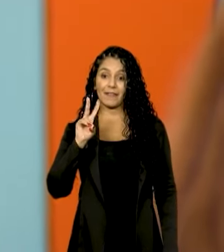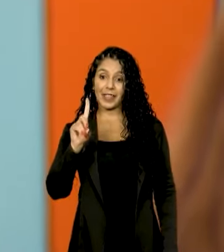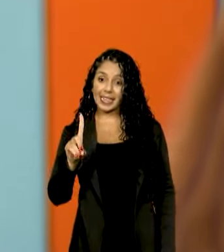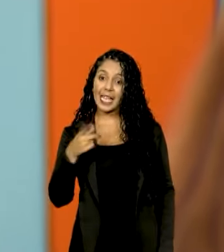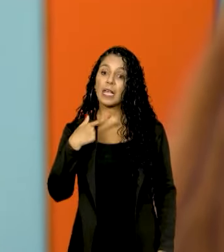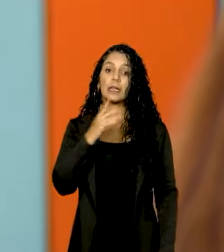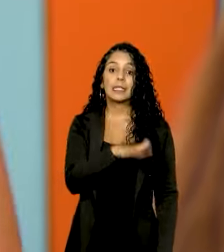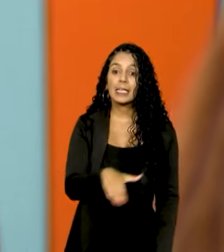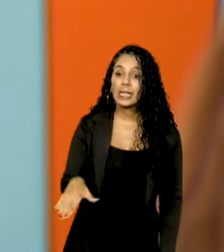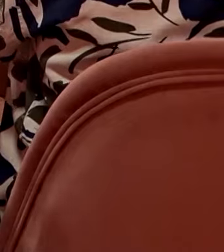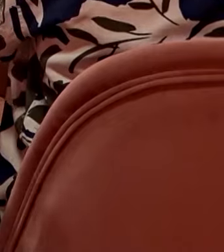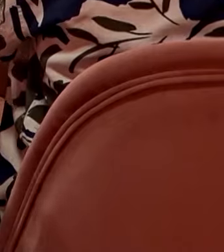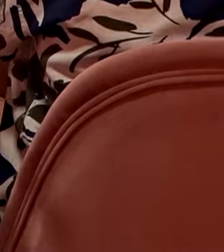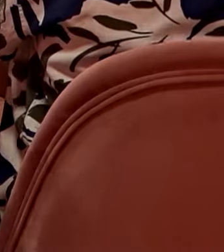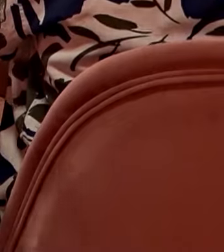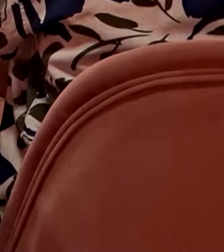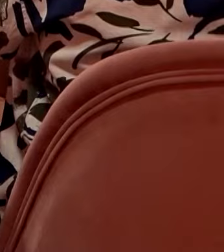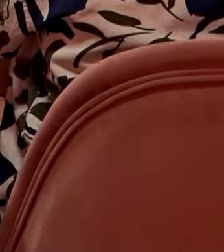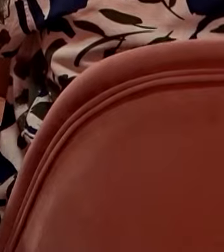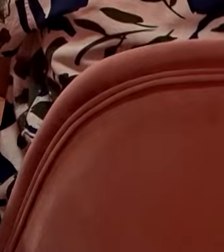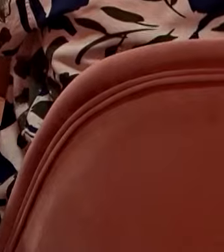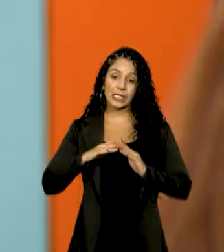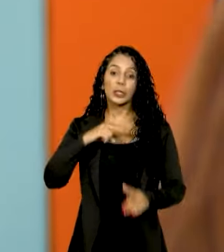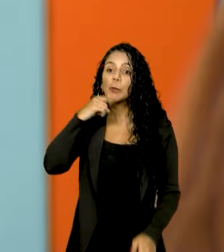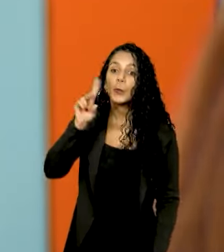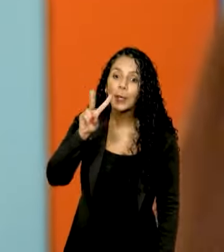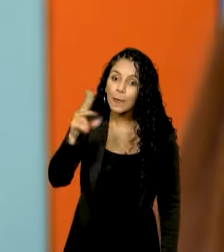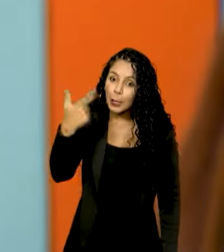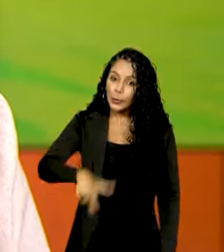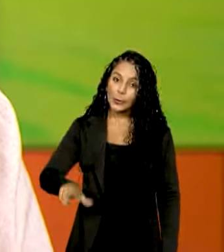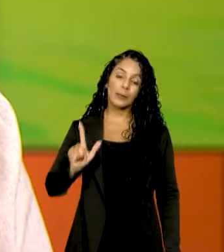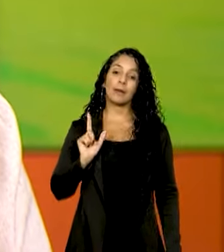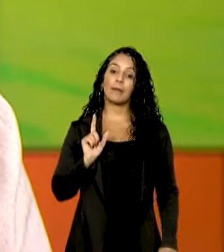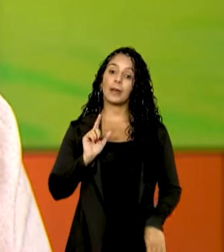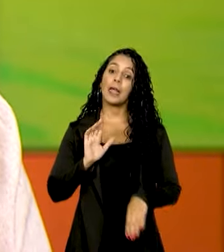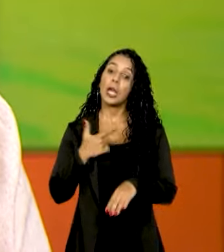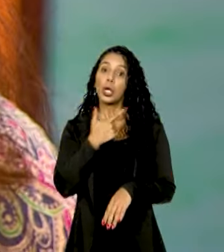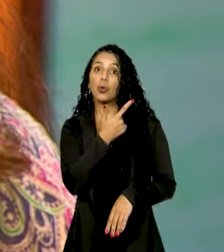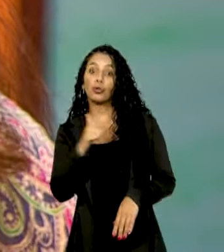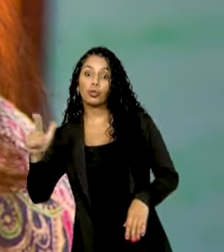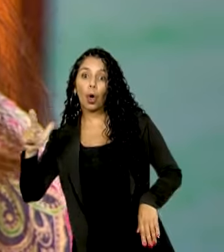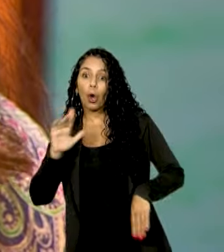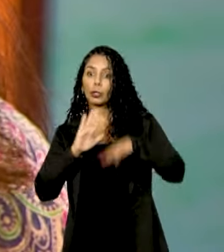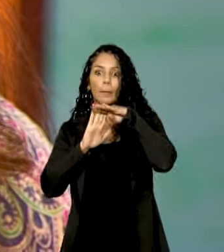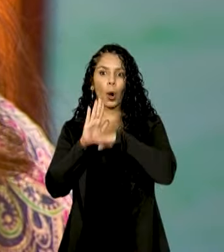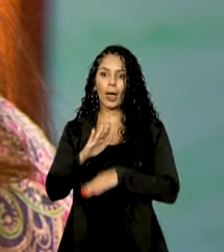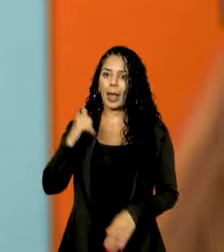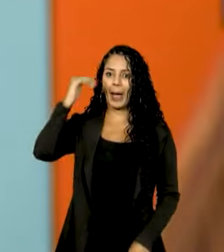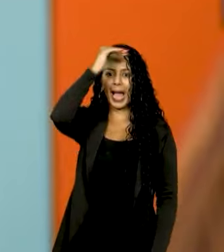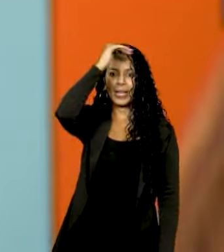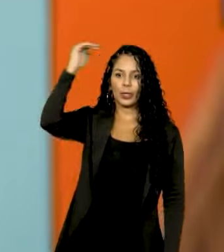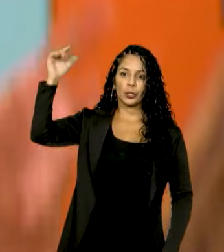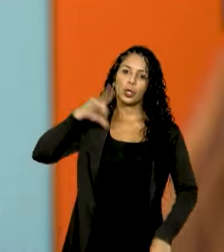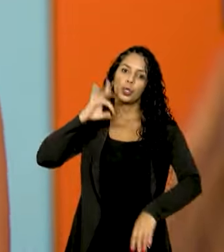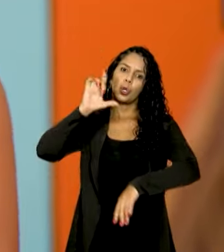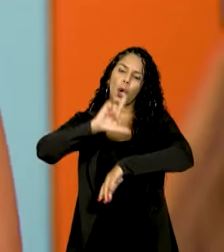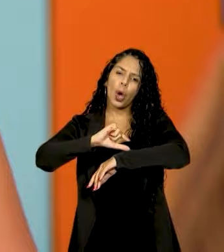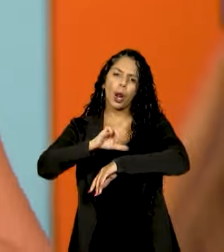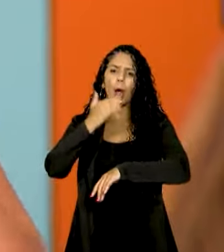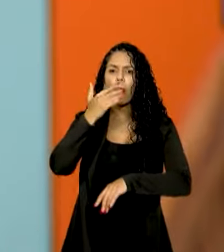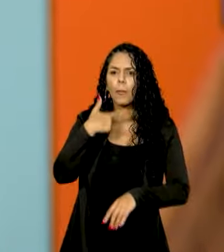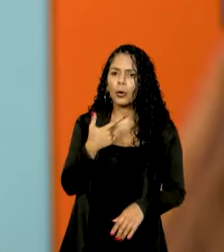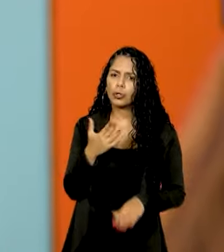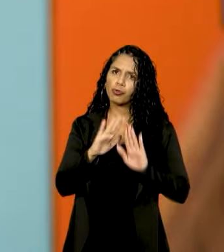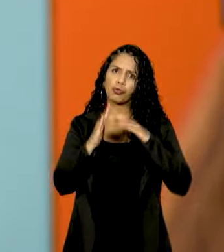você fosse criança, se não tivesse em casa naquele horário, você não via mais. Porque já era programa de adulto. Era só aquela hora, às vezes a hora do almoço, quando chegava no